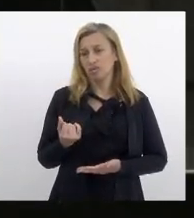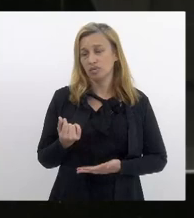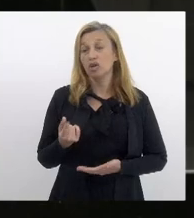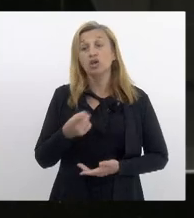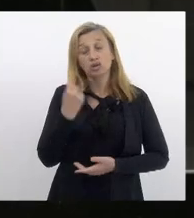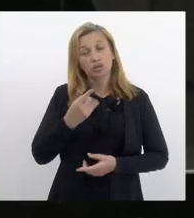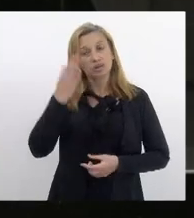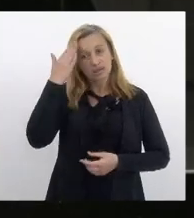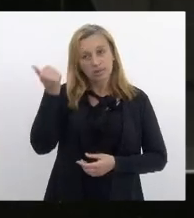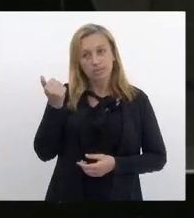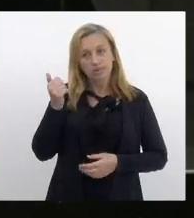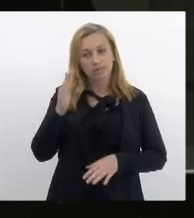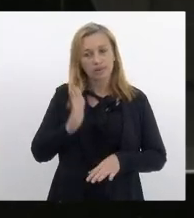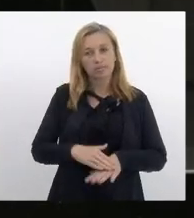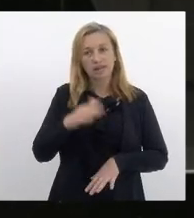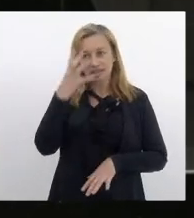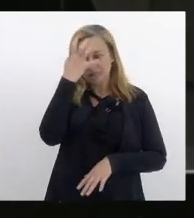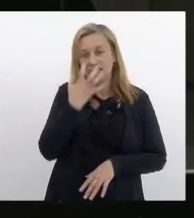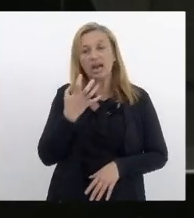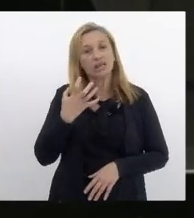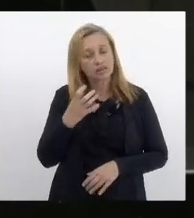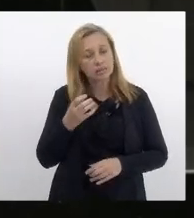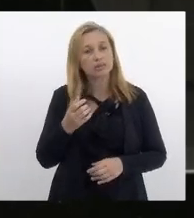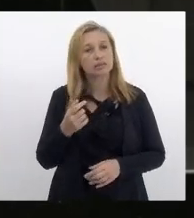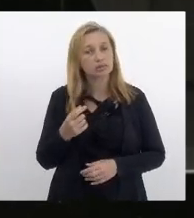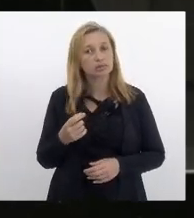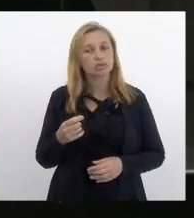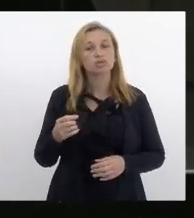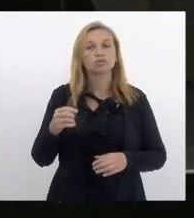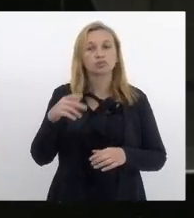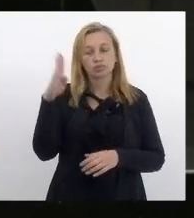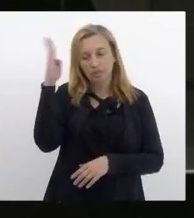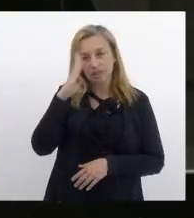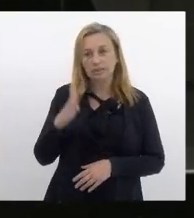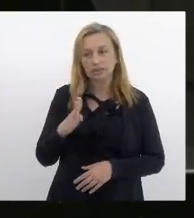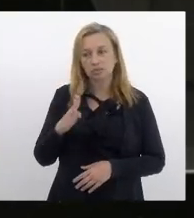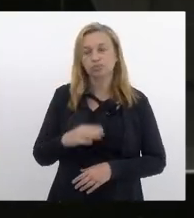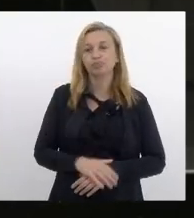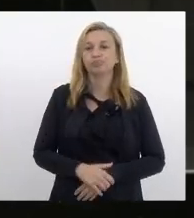nós sabemos, é uma das mais dramáticas do Brasil.